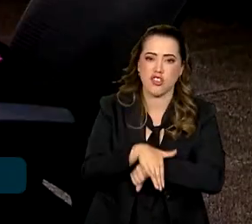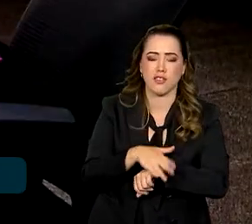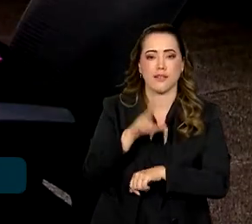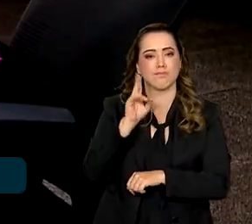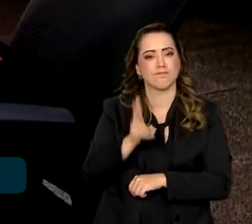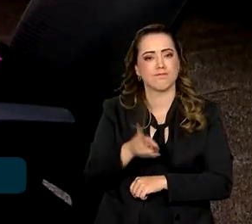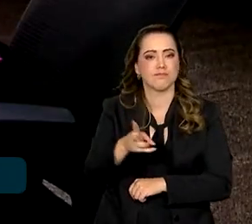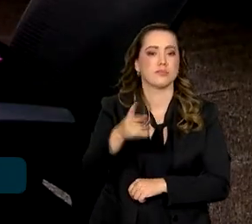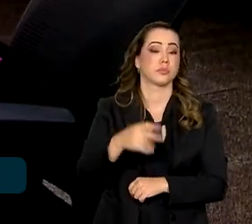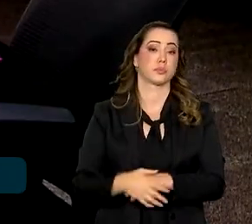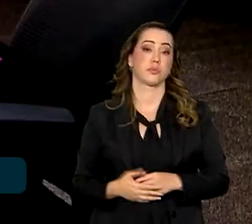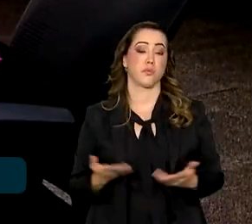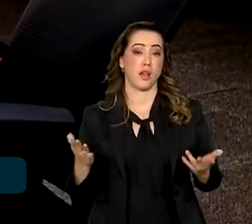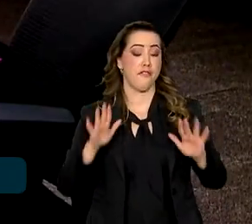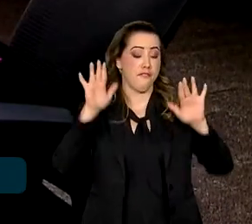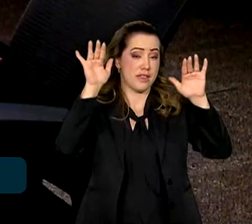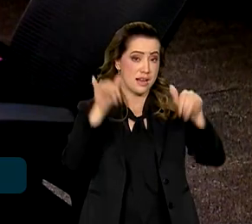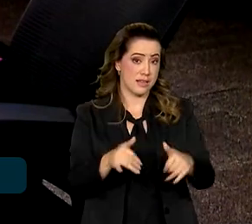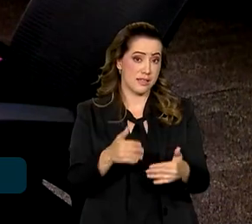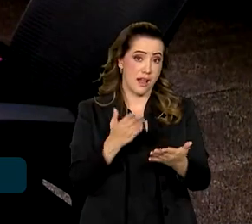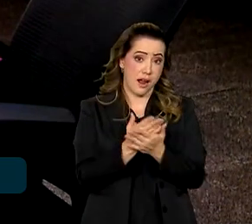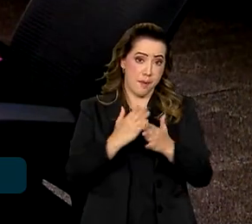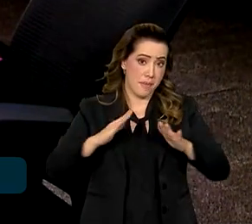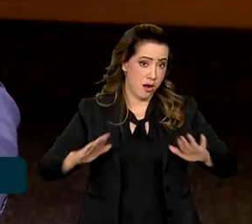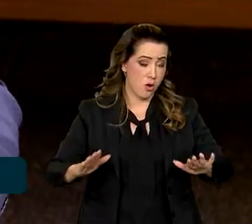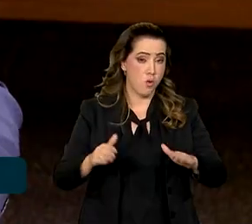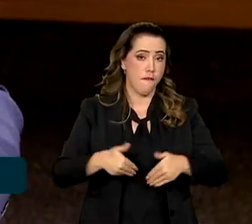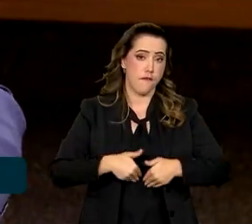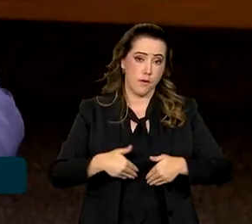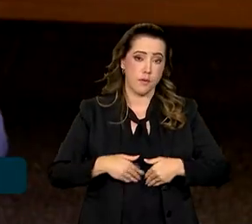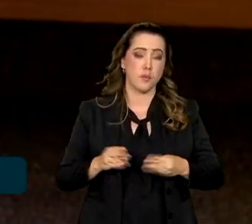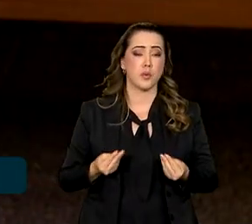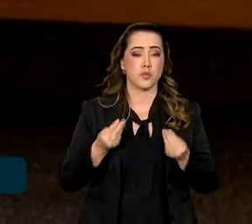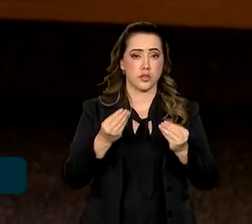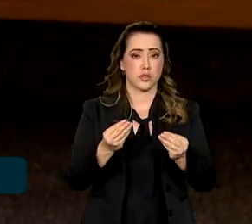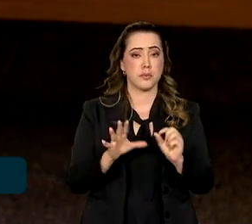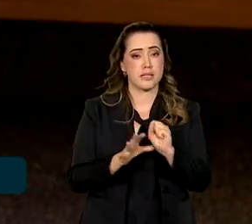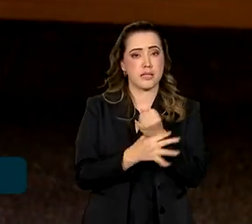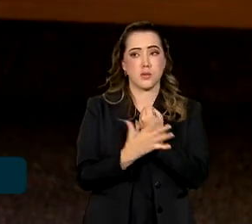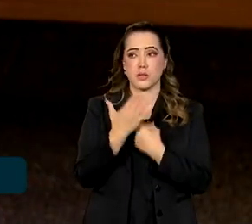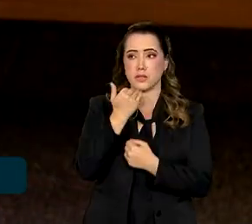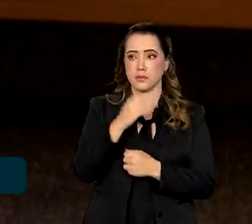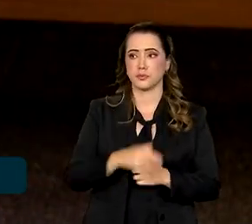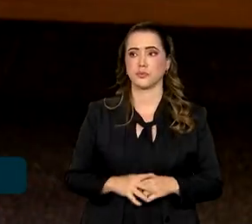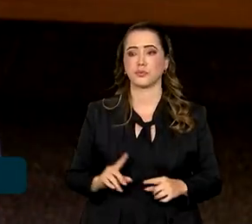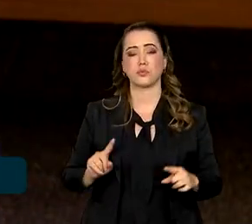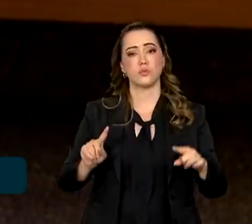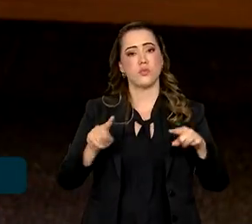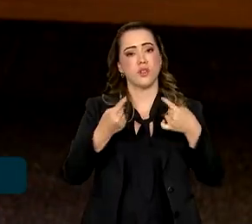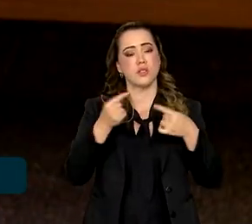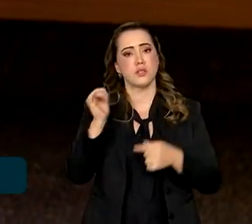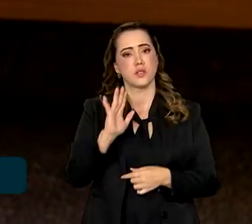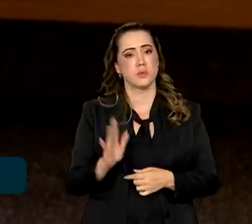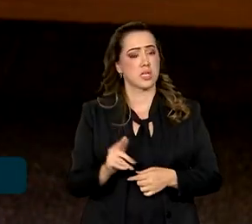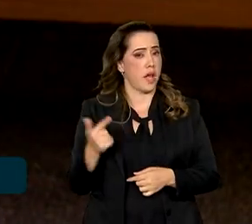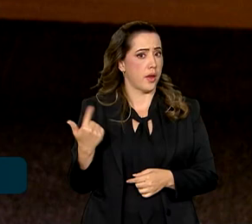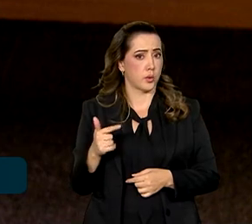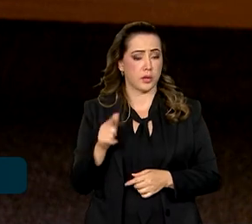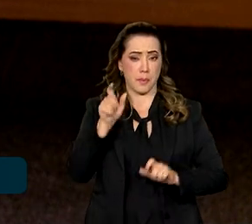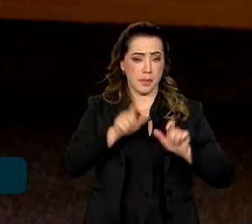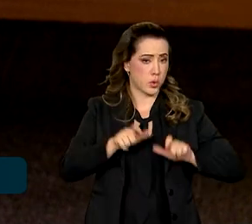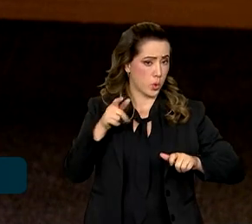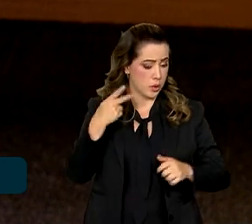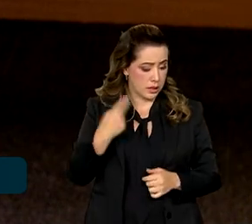com a fome, o desafio é também oferecer segurança alimentar. O desafio do Brasil é não ter nenhuma